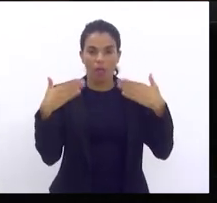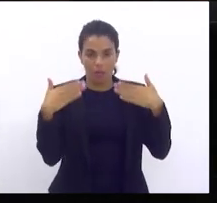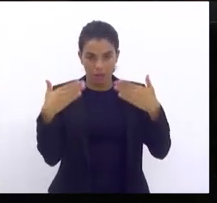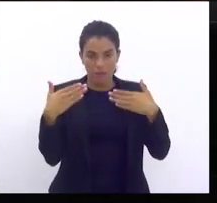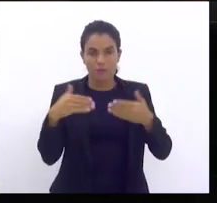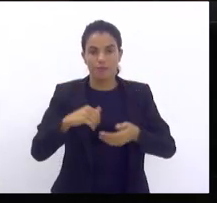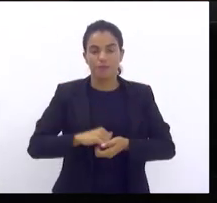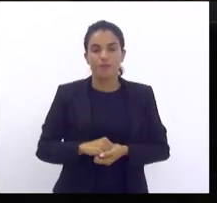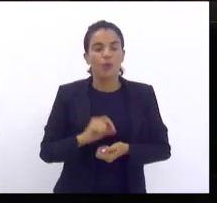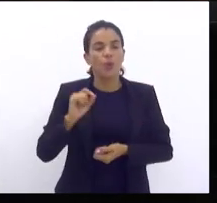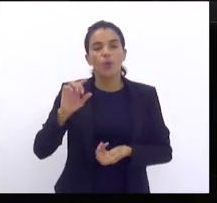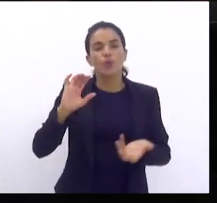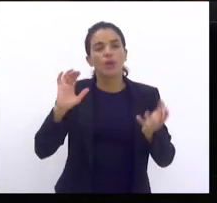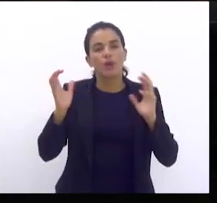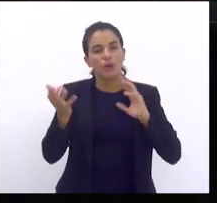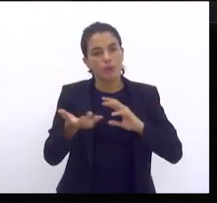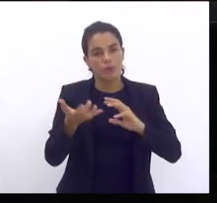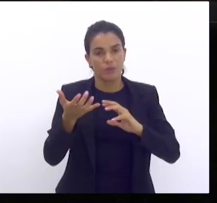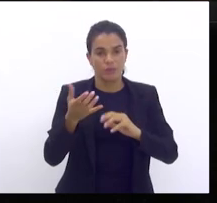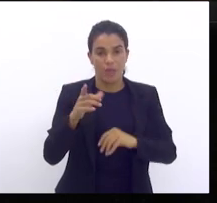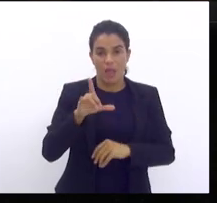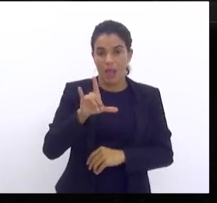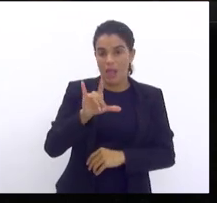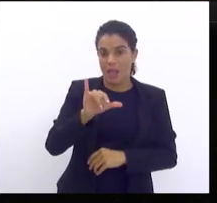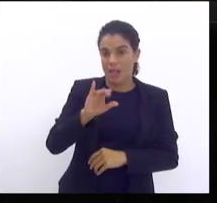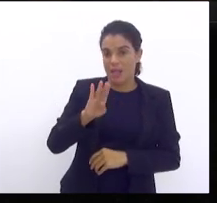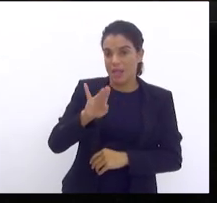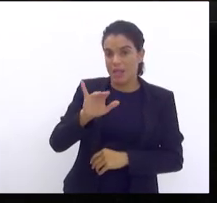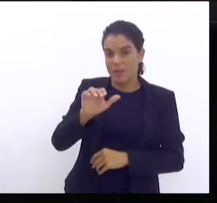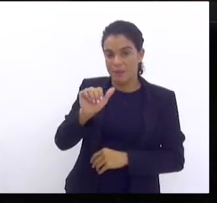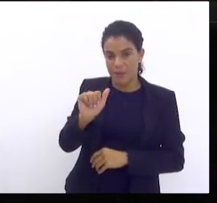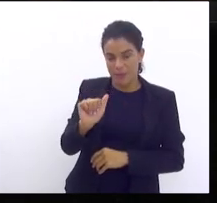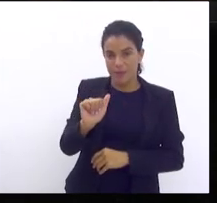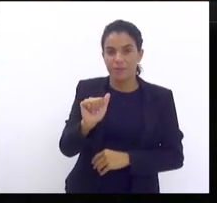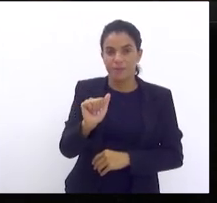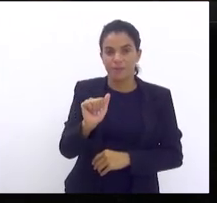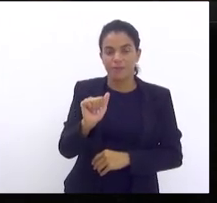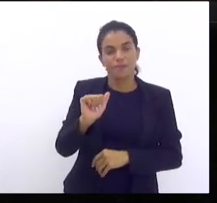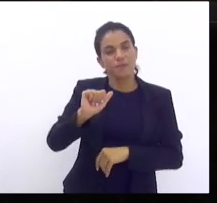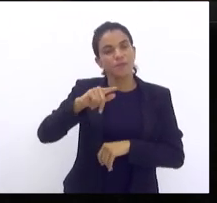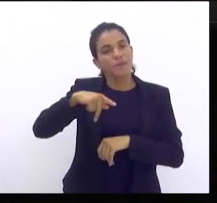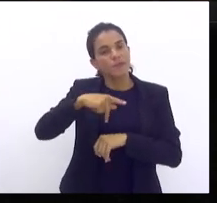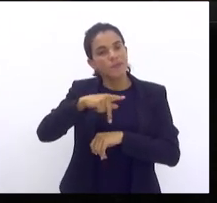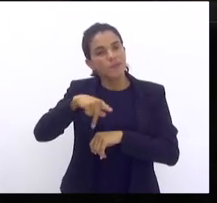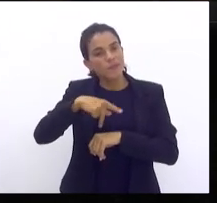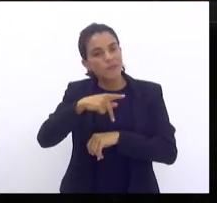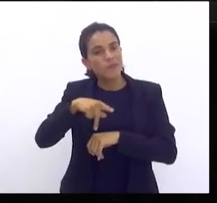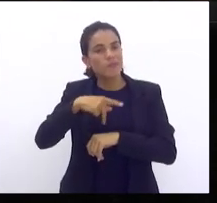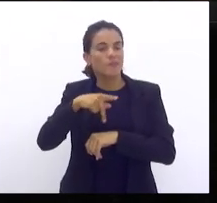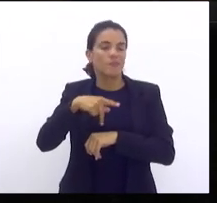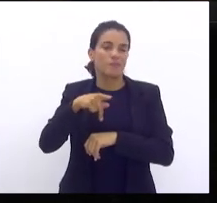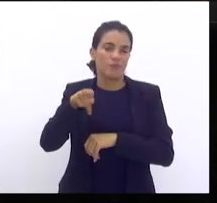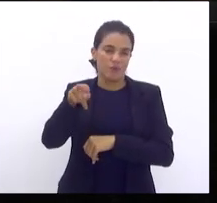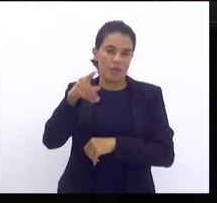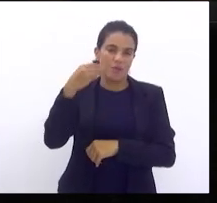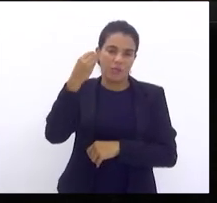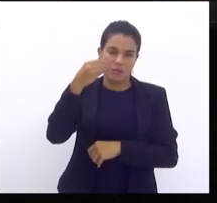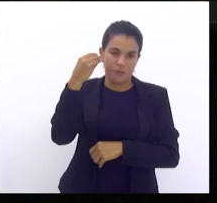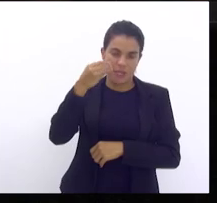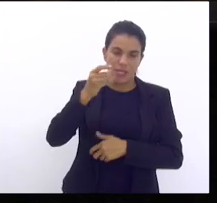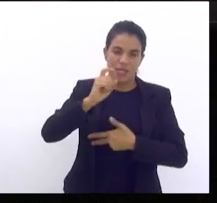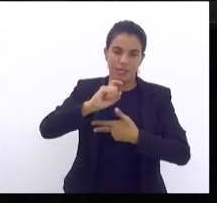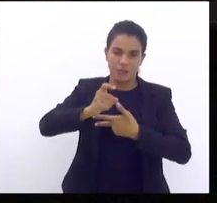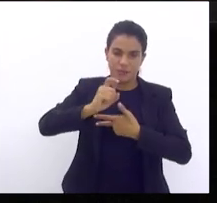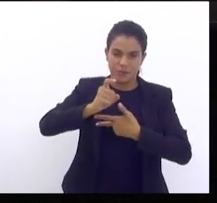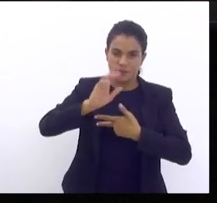que aconteceu na Líbia vossa excelência tem experiência do executivo